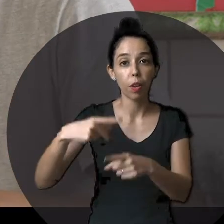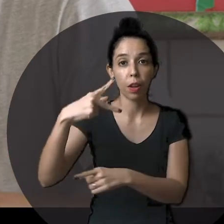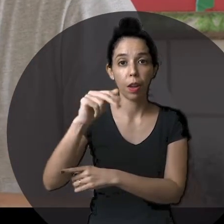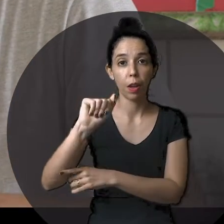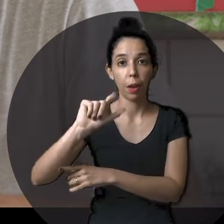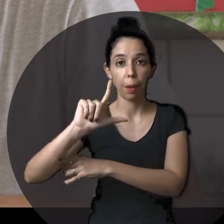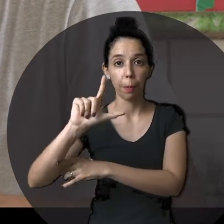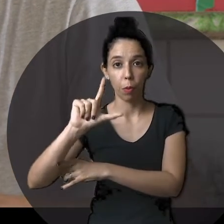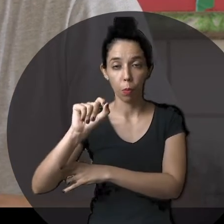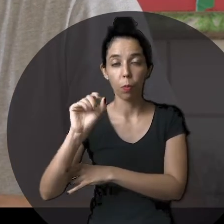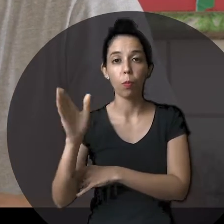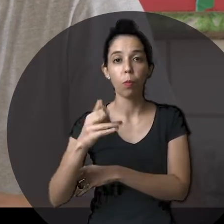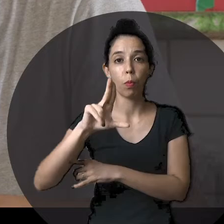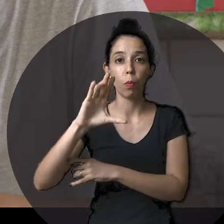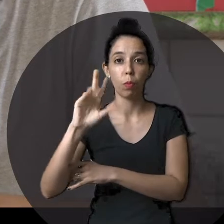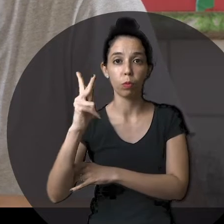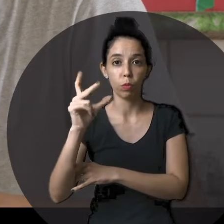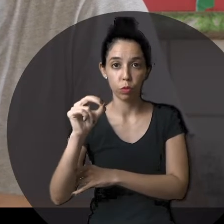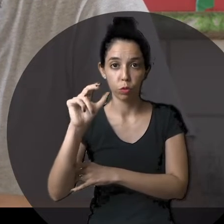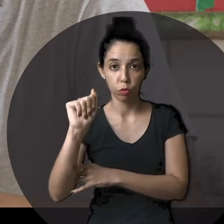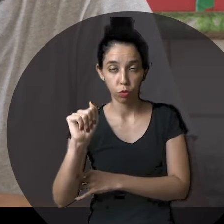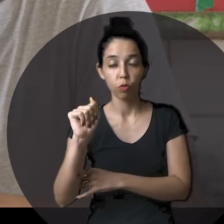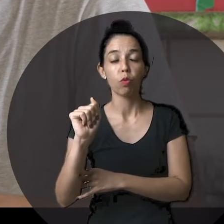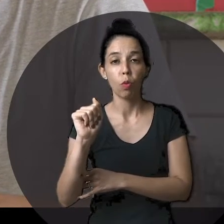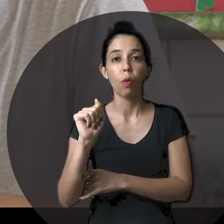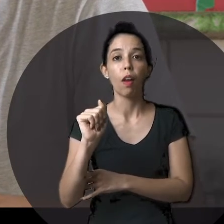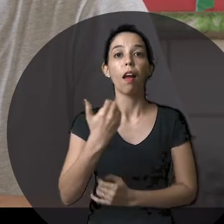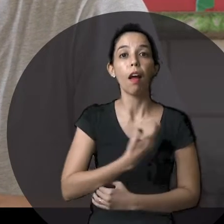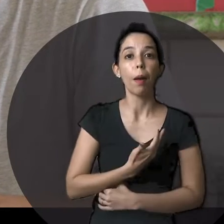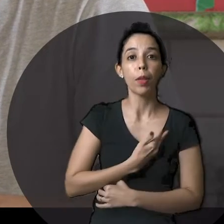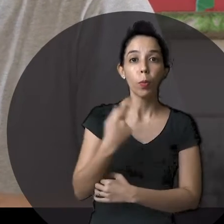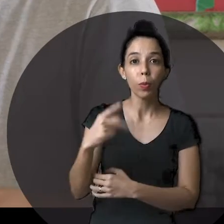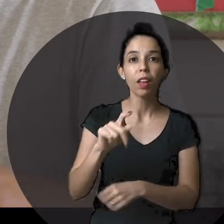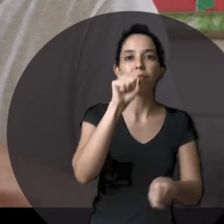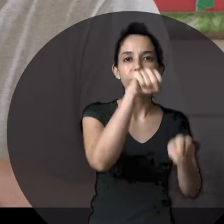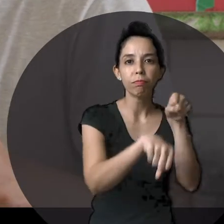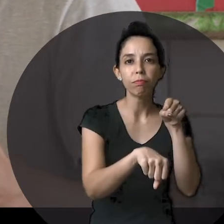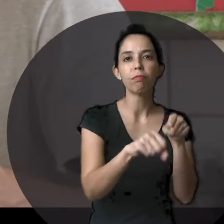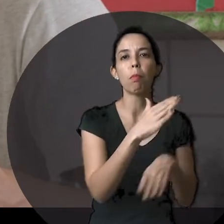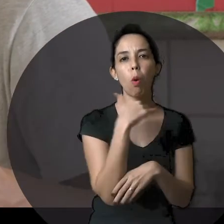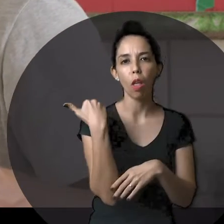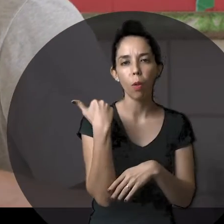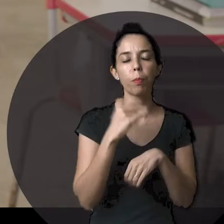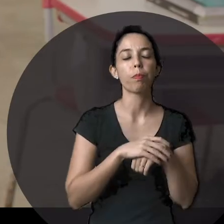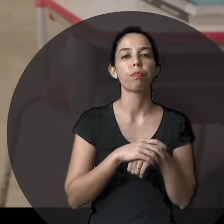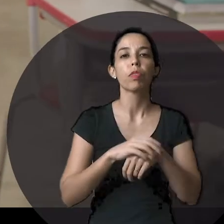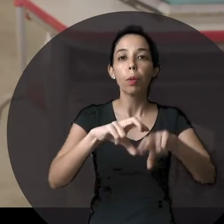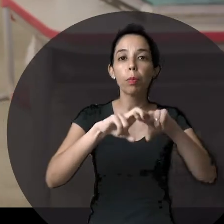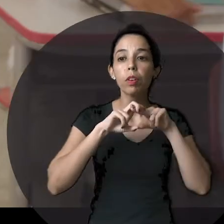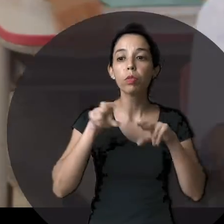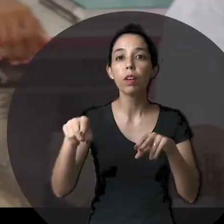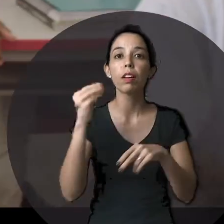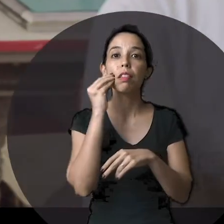Paulo Shoa perdeu um amigo assassinado aqui no Santo Filomeno. E com esse fato trágico,